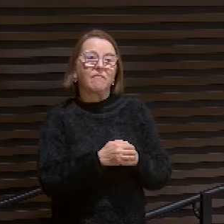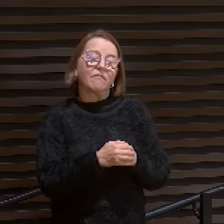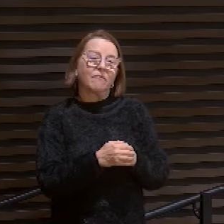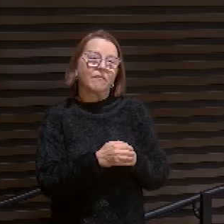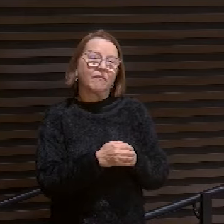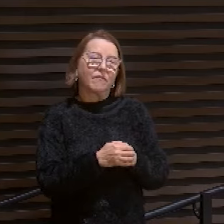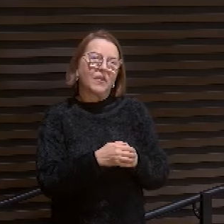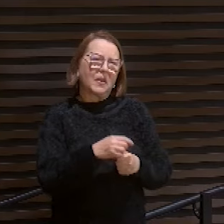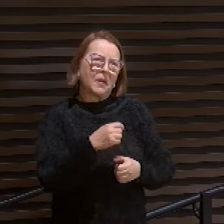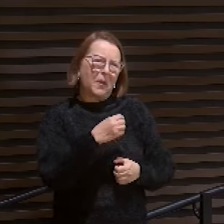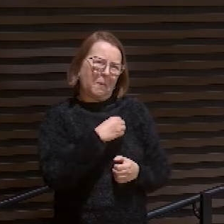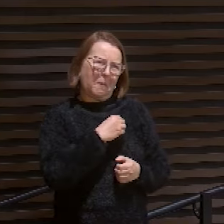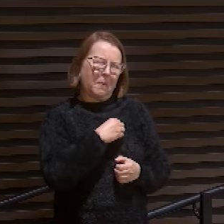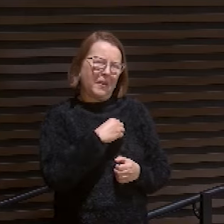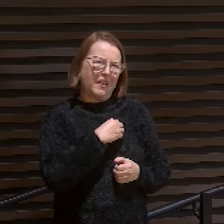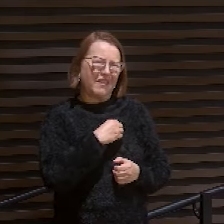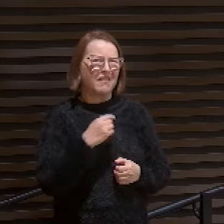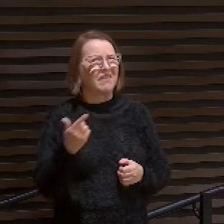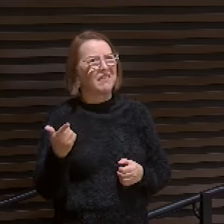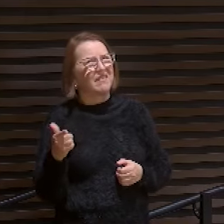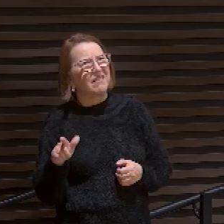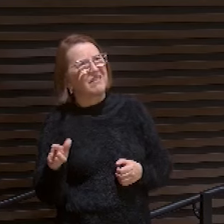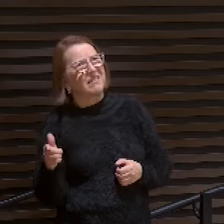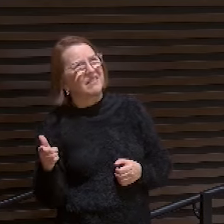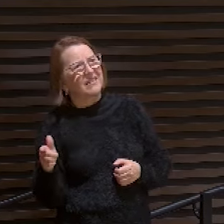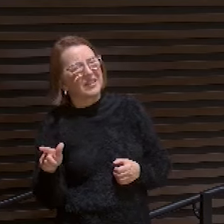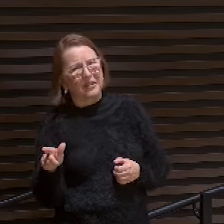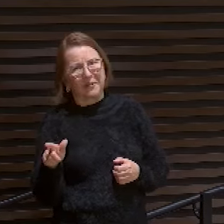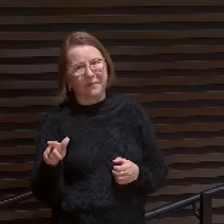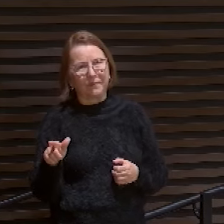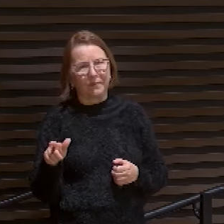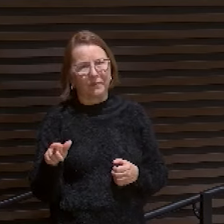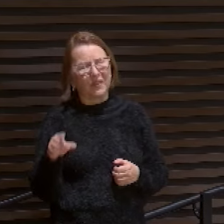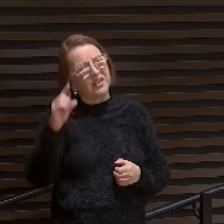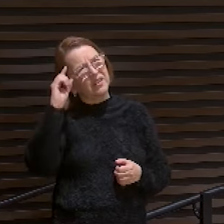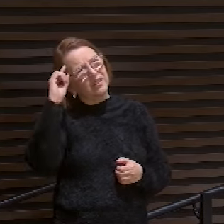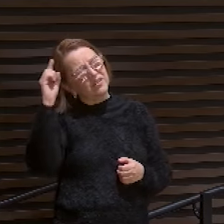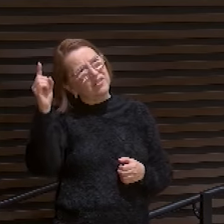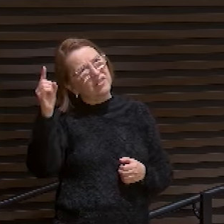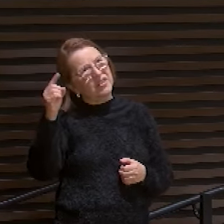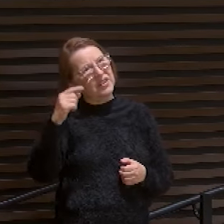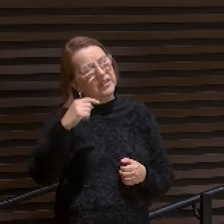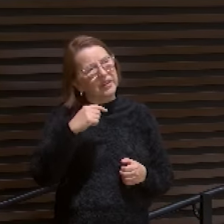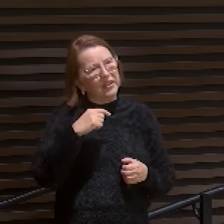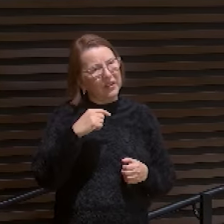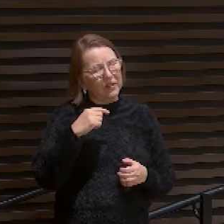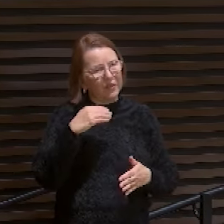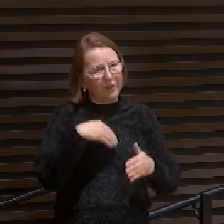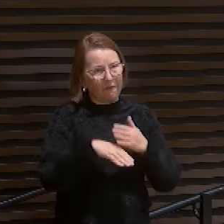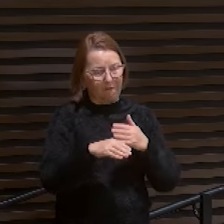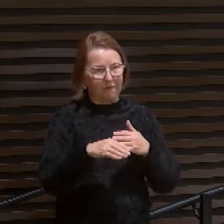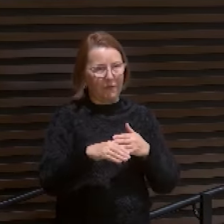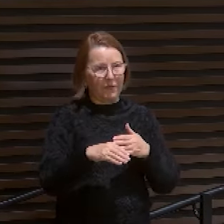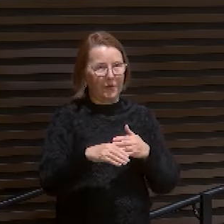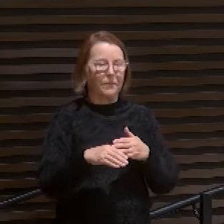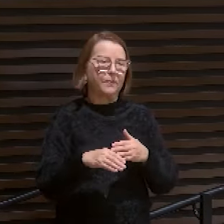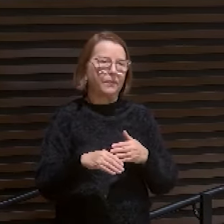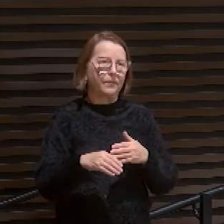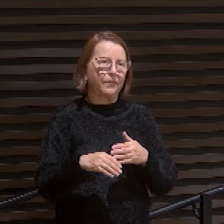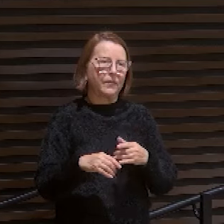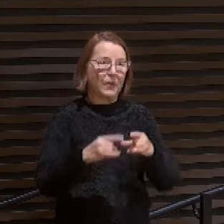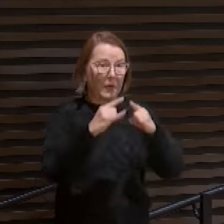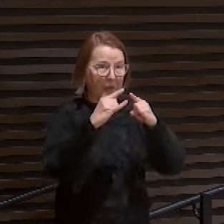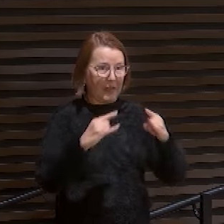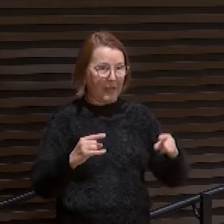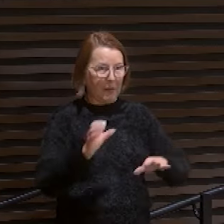ele estava sendo repetido. E um dia eu desci na chácara Canaã, no